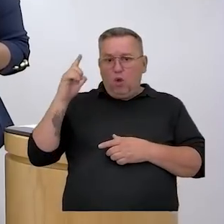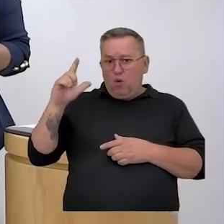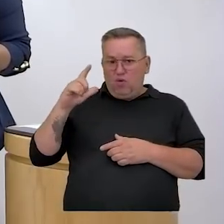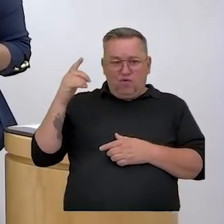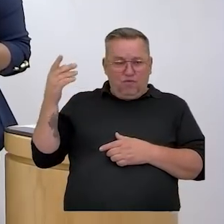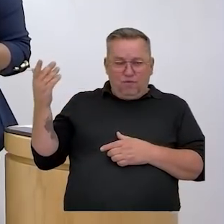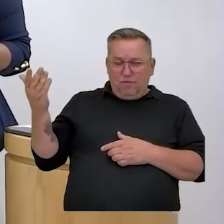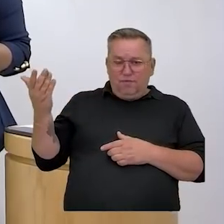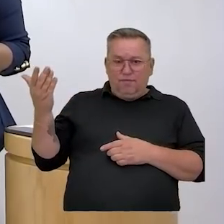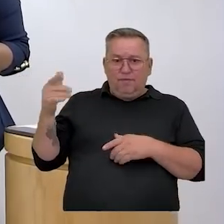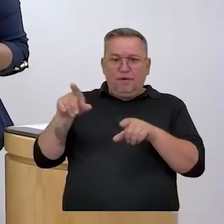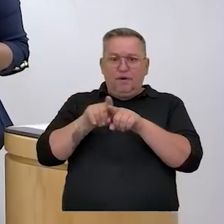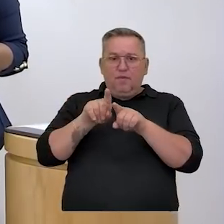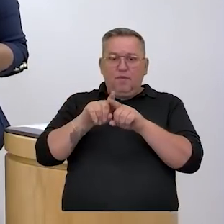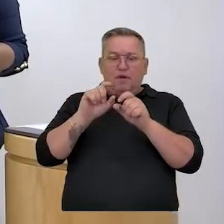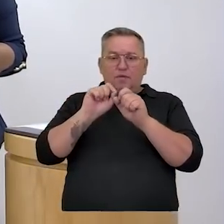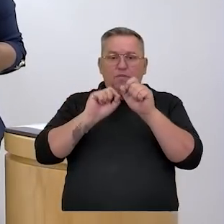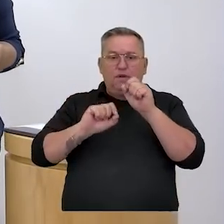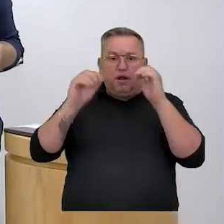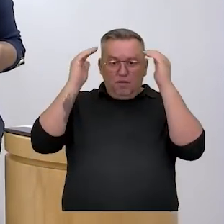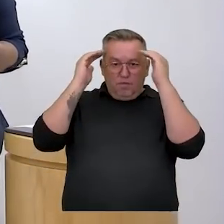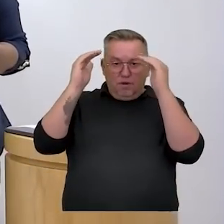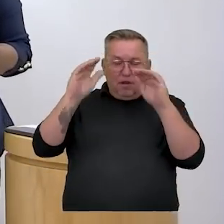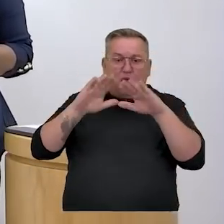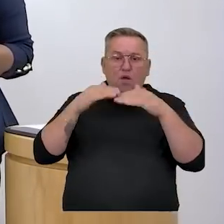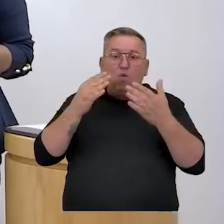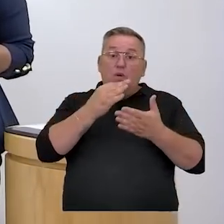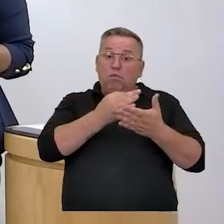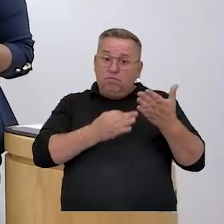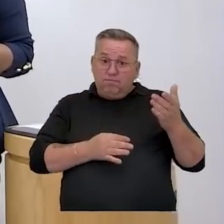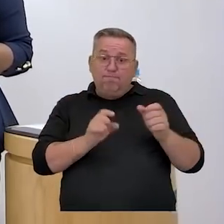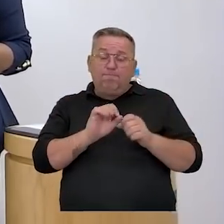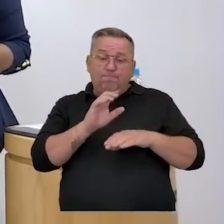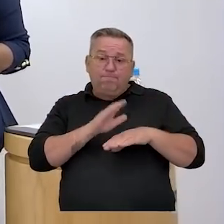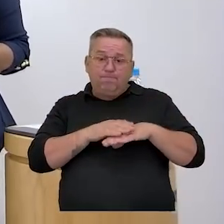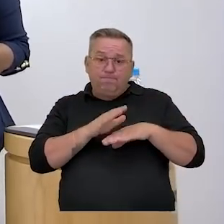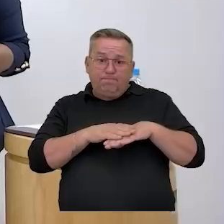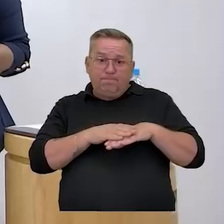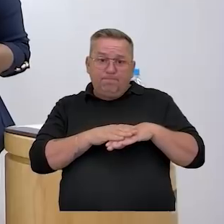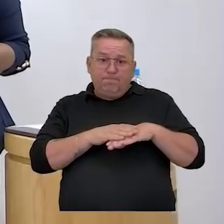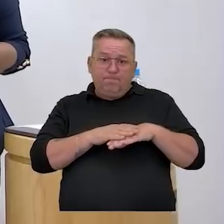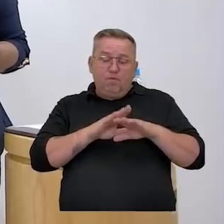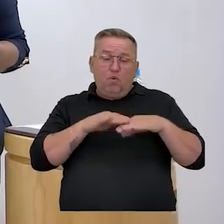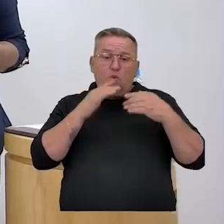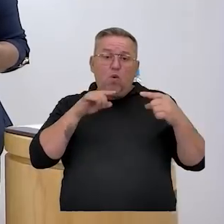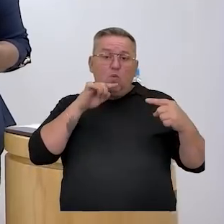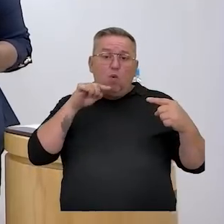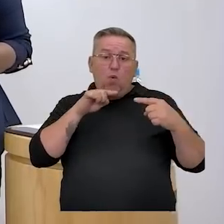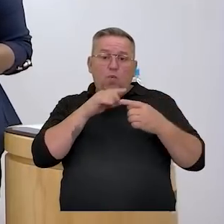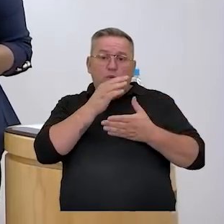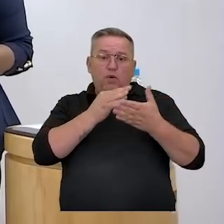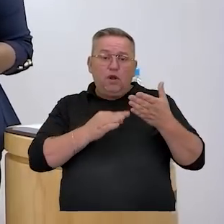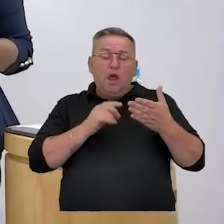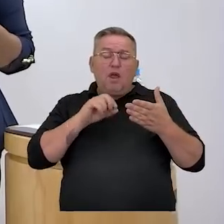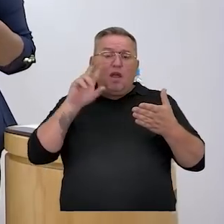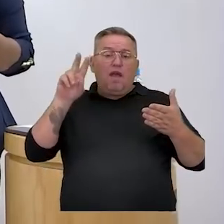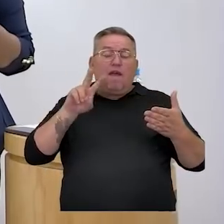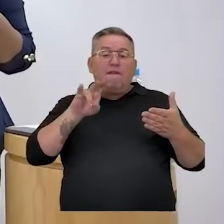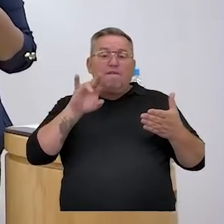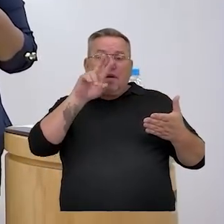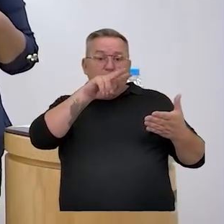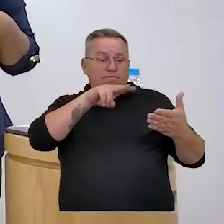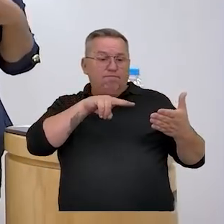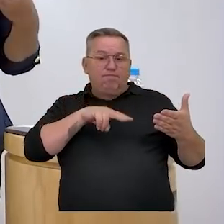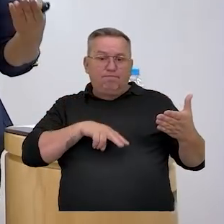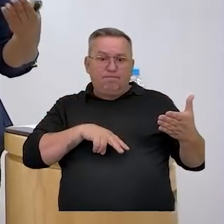Então, aqui e precisamos pensar que tipo de texto que eu vou produzir, qual a intenção desse texto, para quem que é o meu público. De